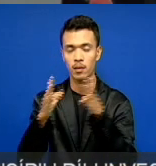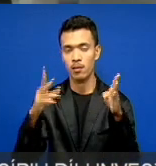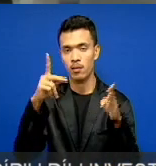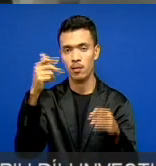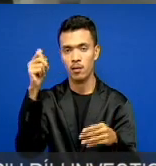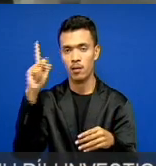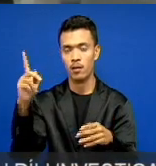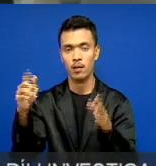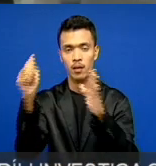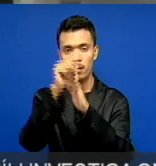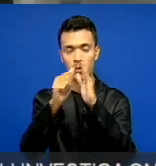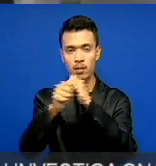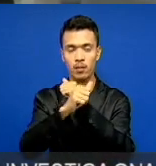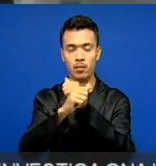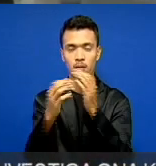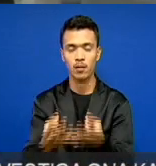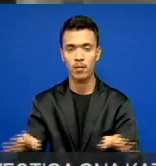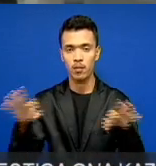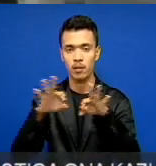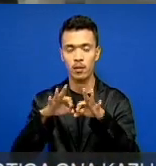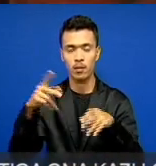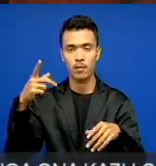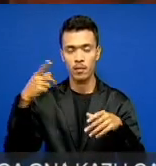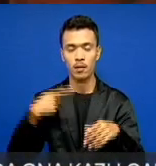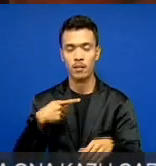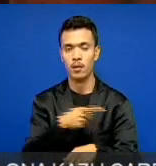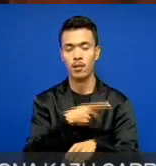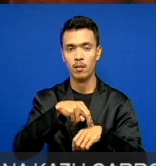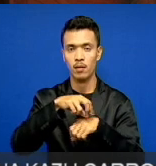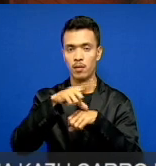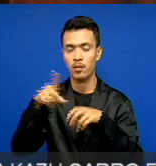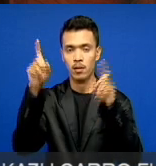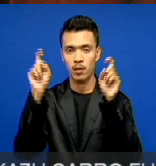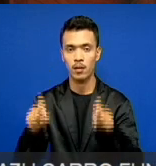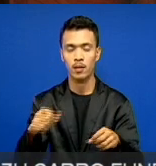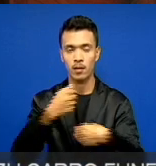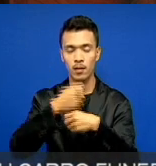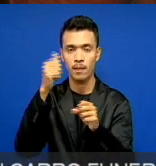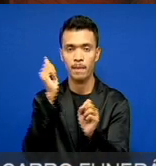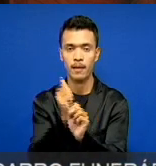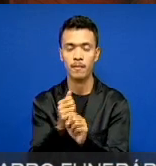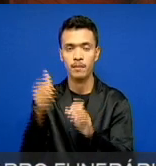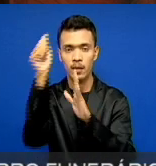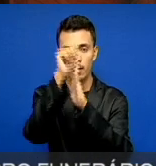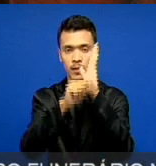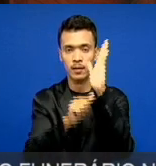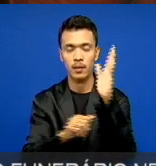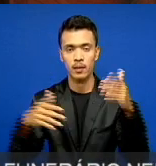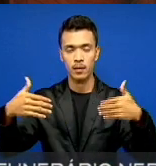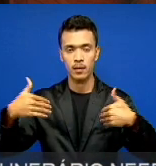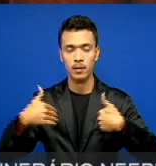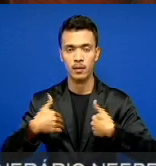assunto prioritário nebe Parlamento Nacional tem que resolver. A mim estava semana hoje. Eu não ia agenda aí, Ana.